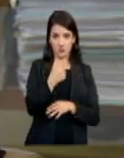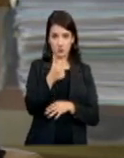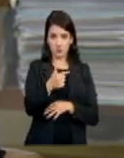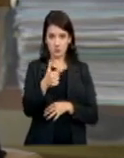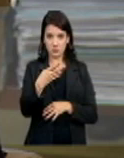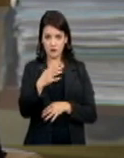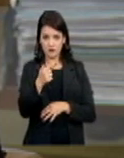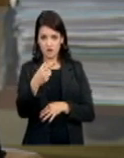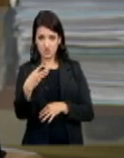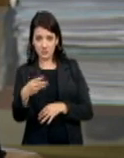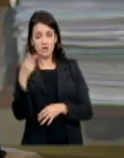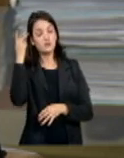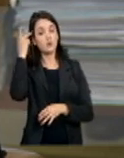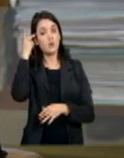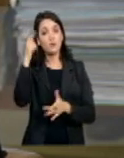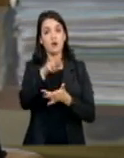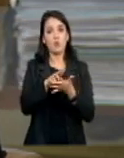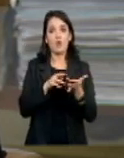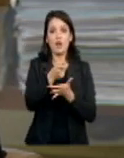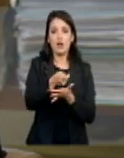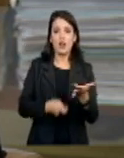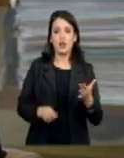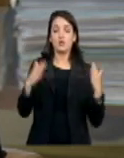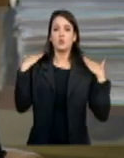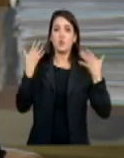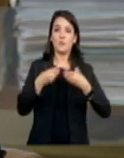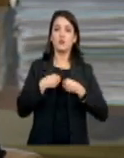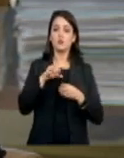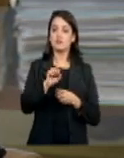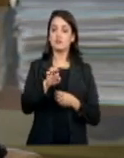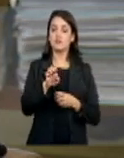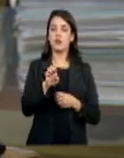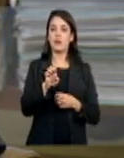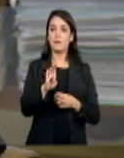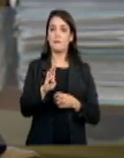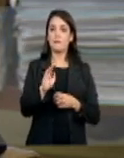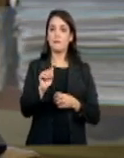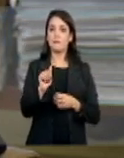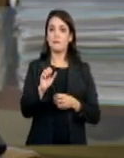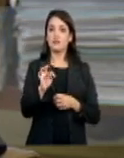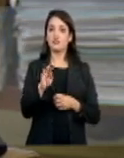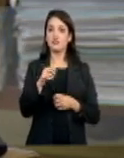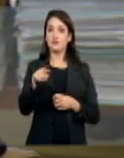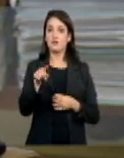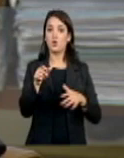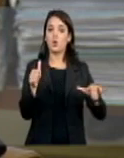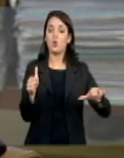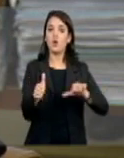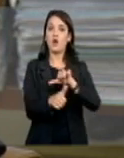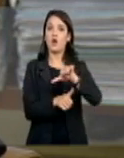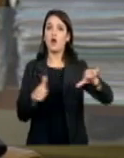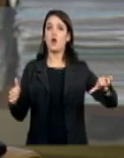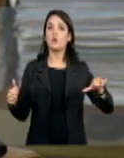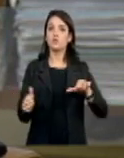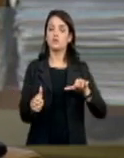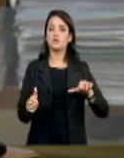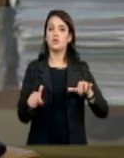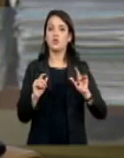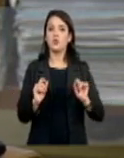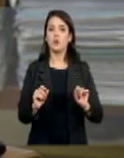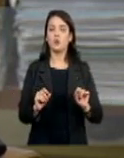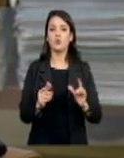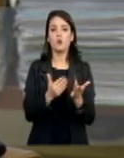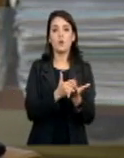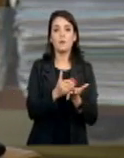paulo que foi relator o eminente ministro sebastião reis júnior alterou a sua jurisprudência passando a refletir em seus